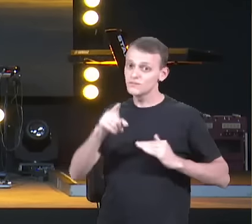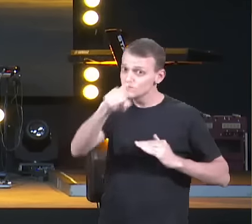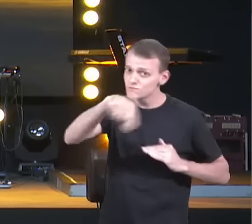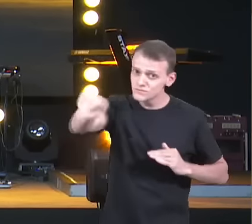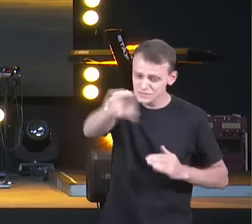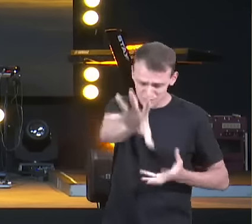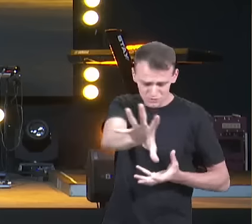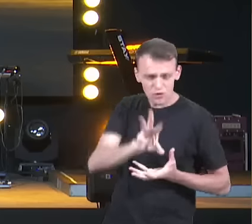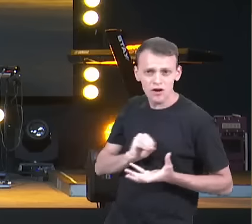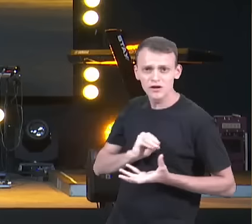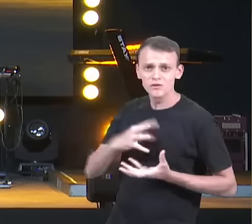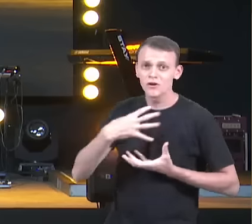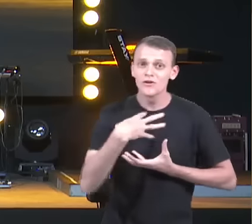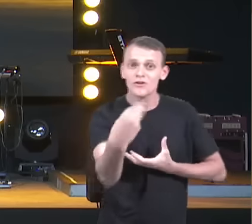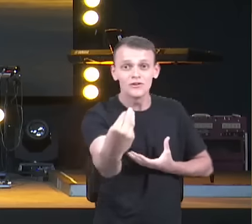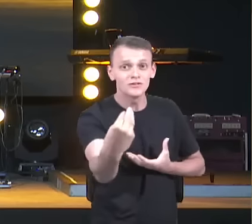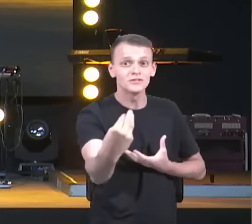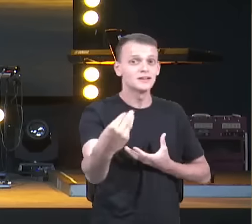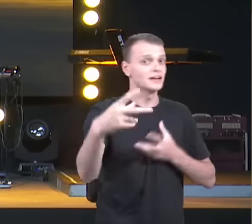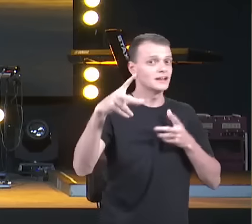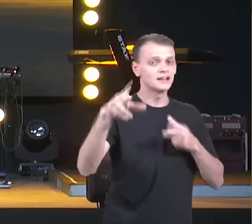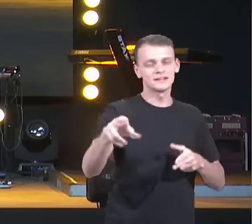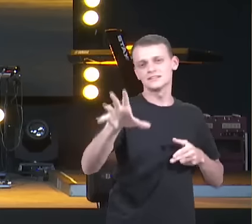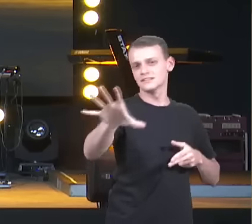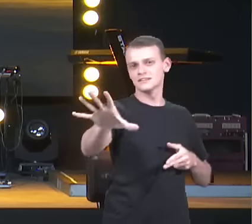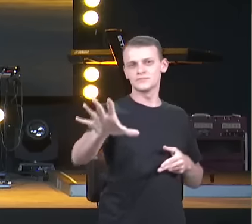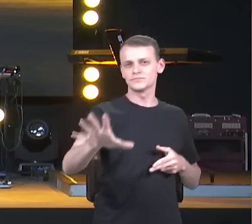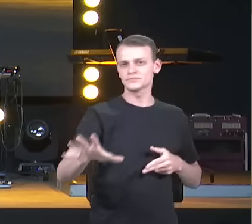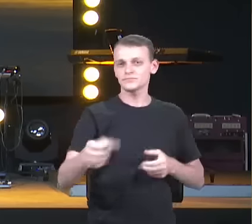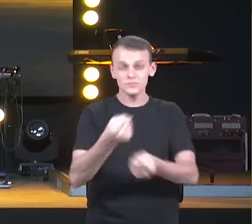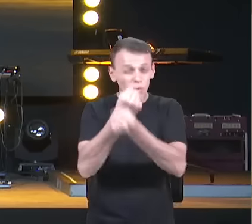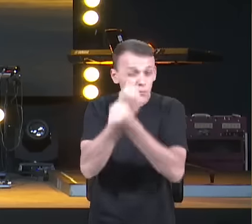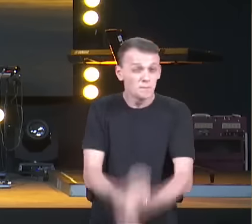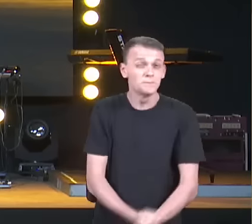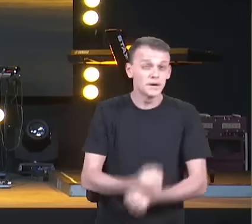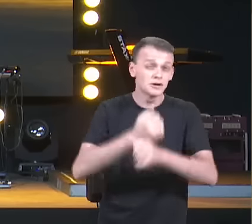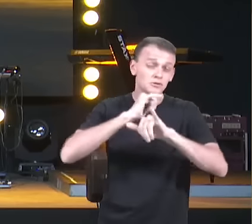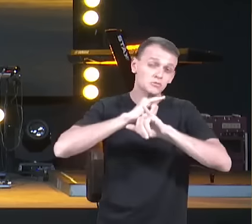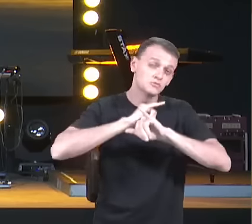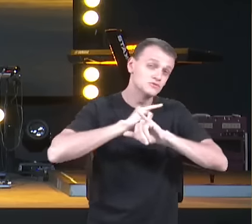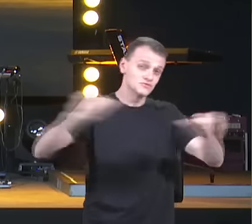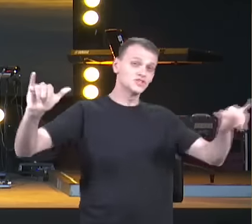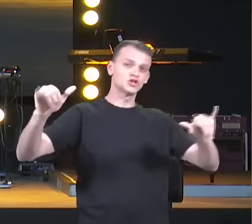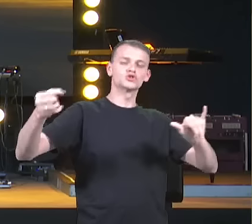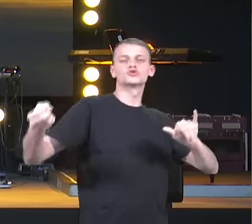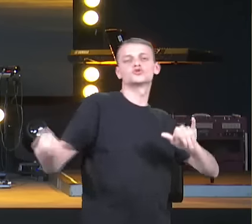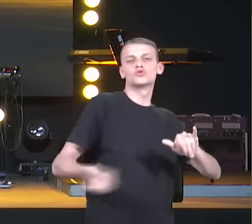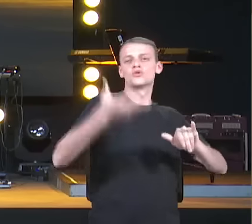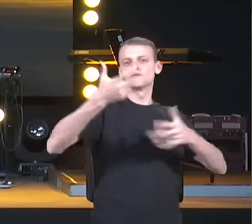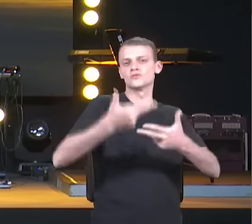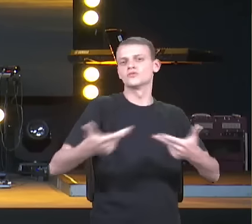Reis sonham e acordam com o peso de trazer algo novo à realidade.